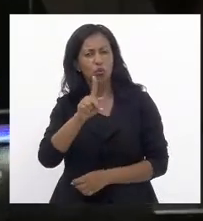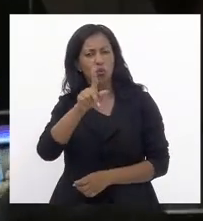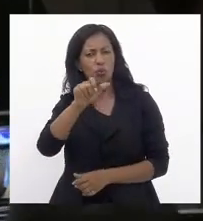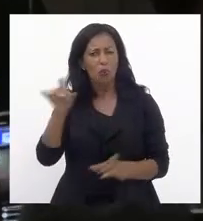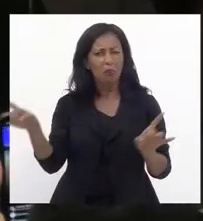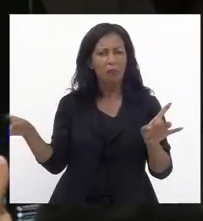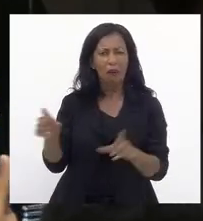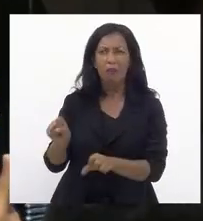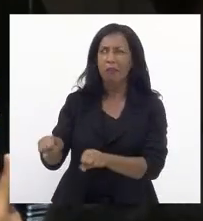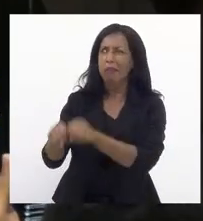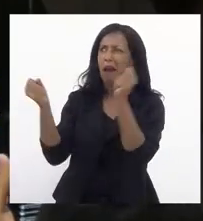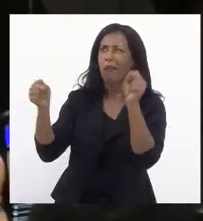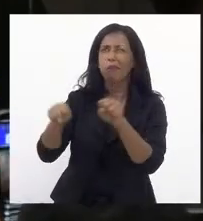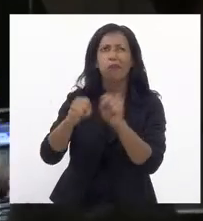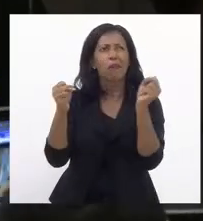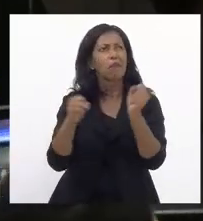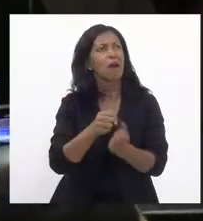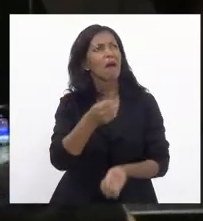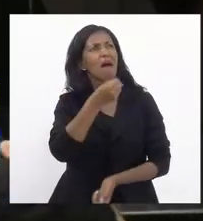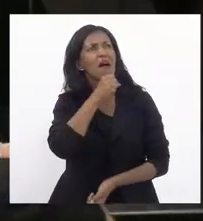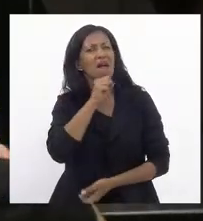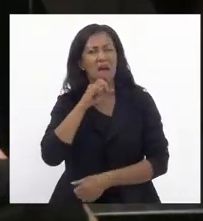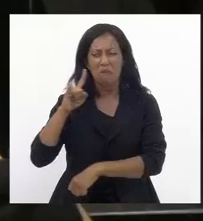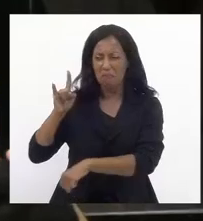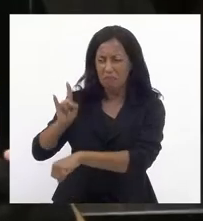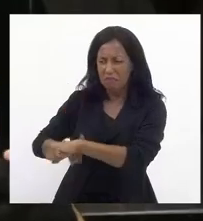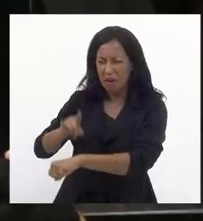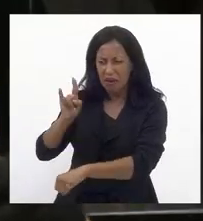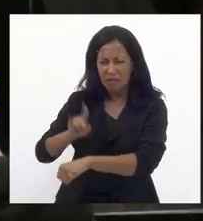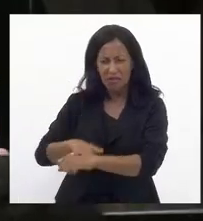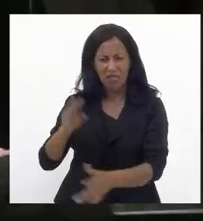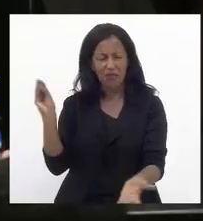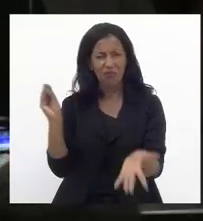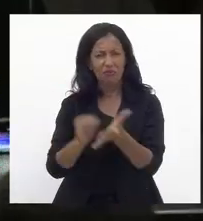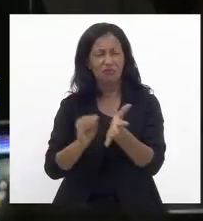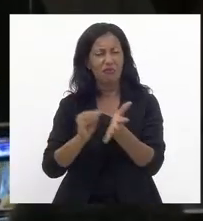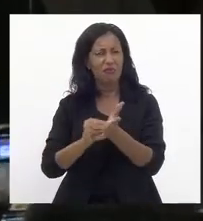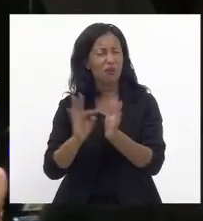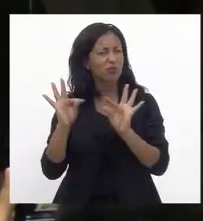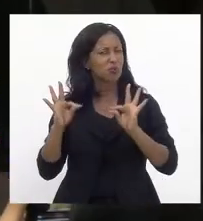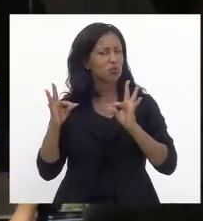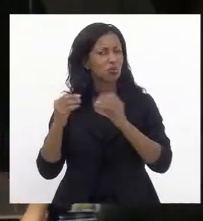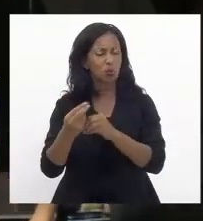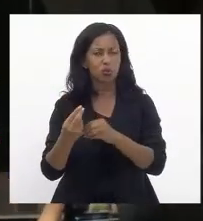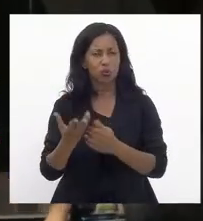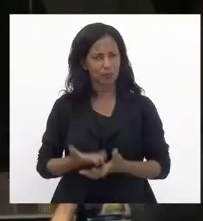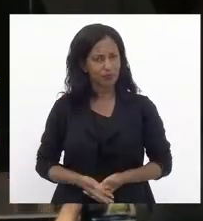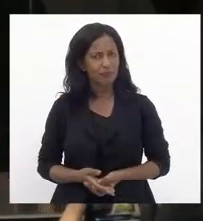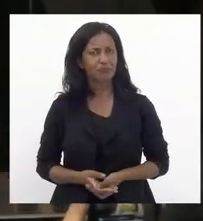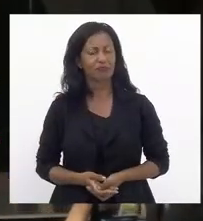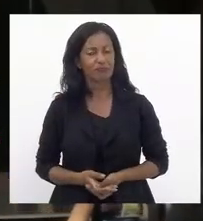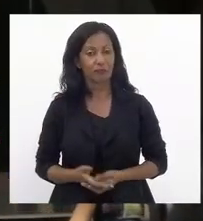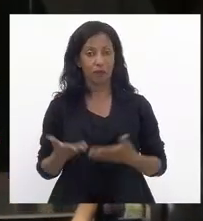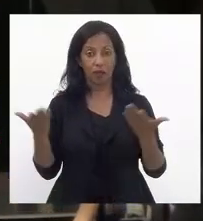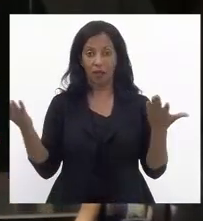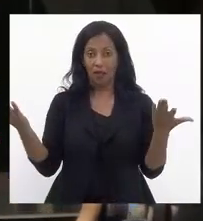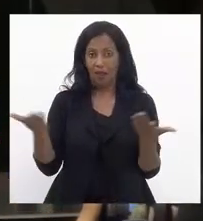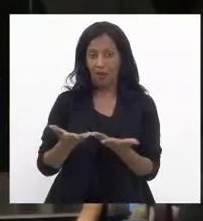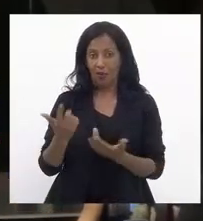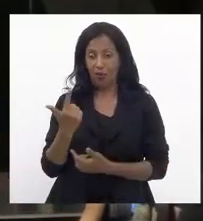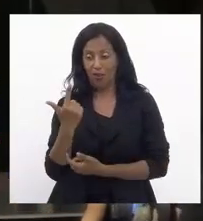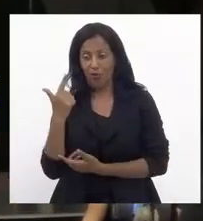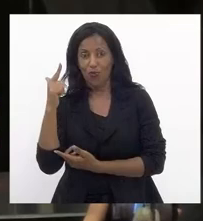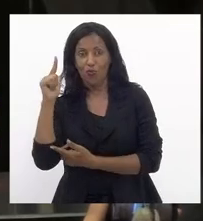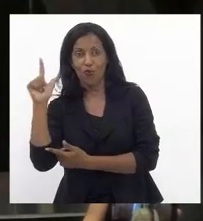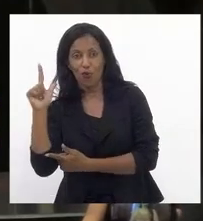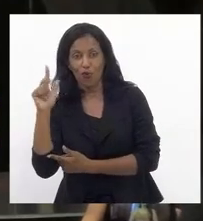totalmente danificada, enferrujado, banheiros, falta climatização nos leitos. Agora, um outro